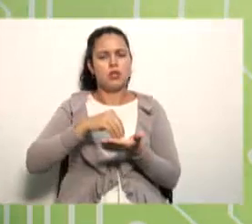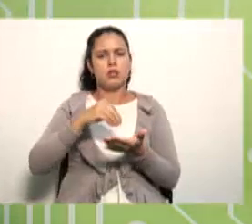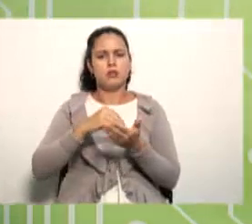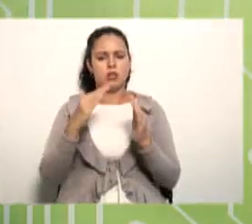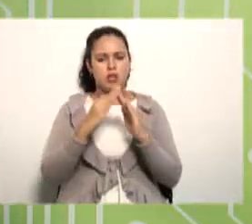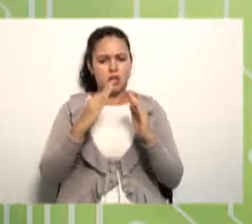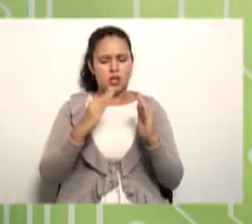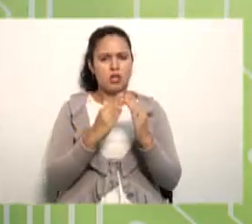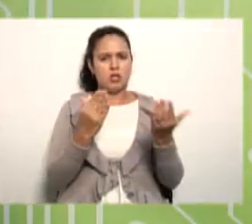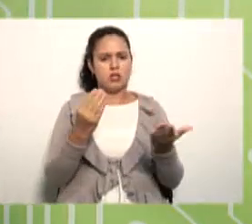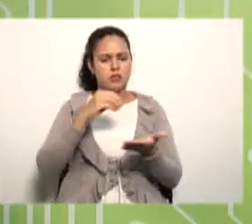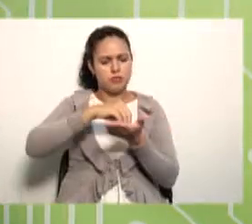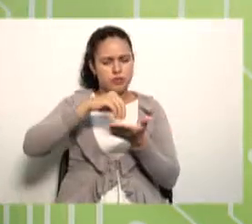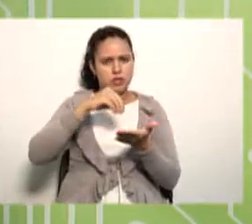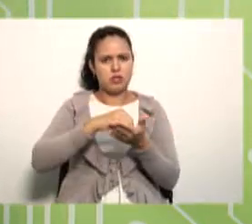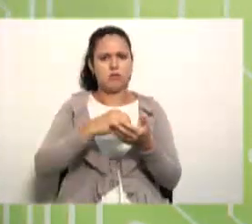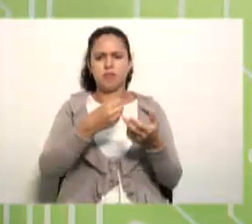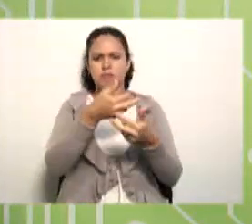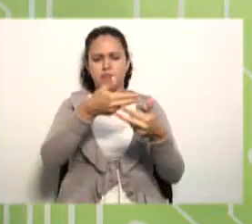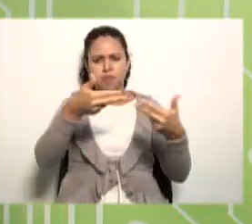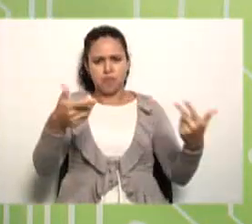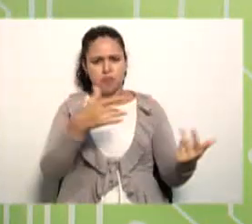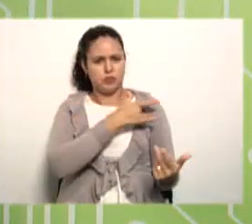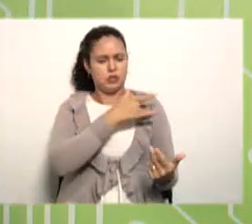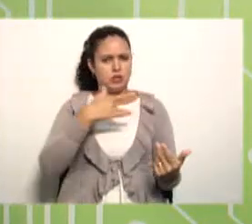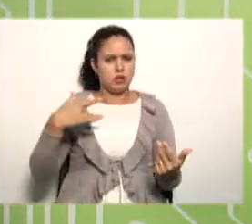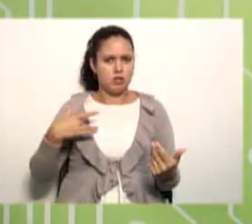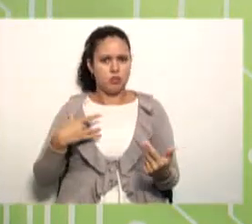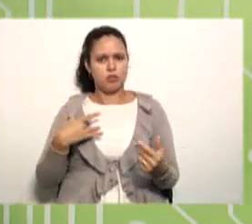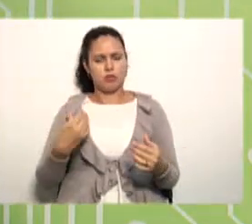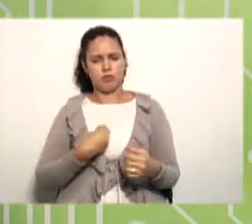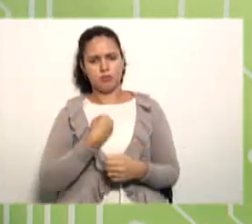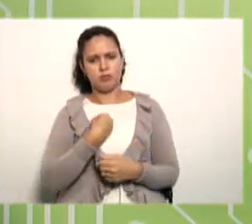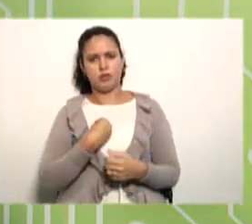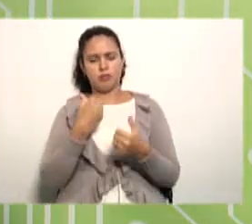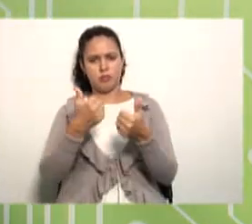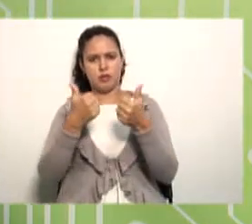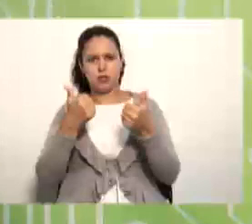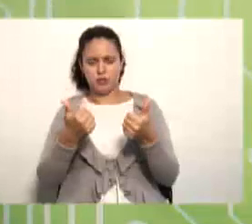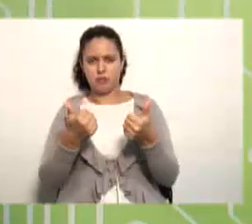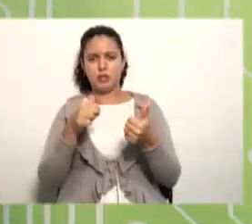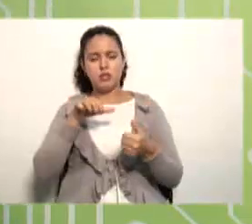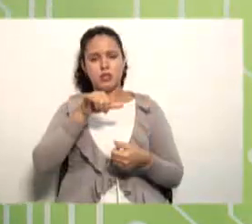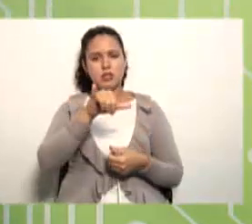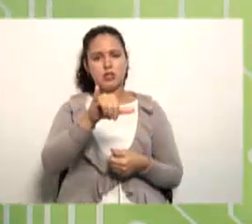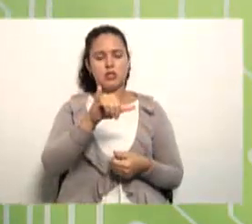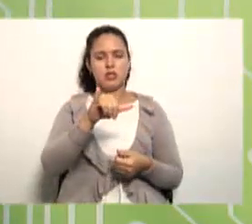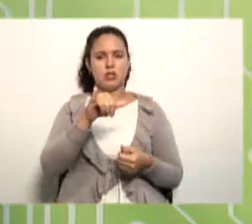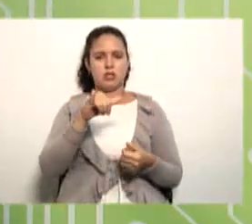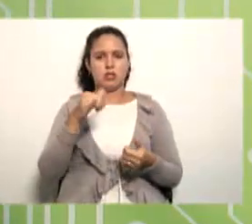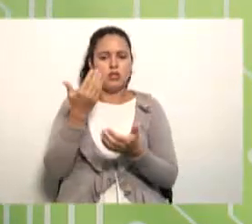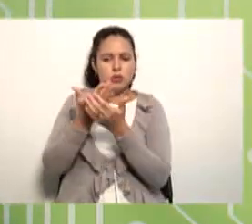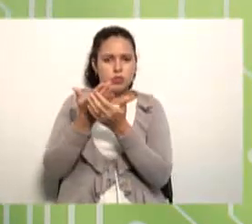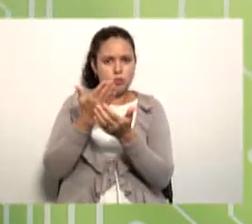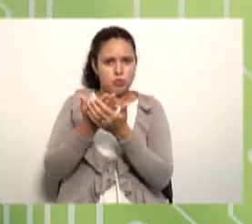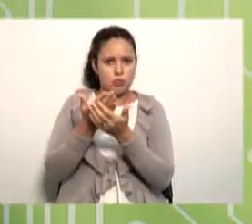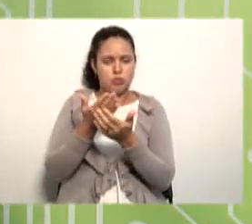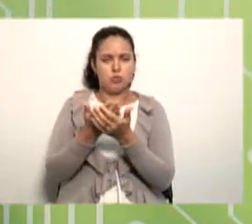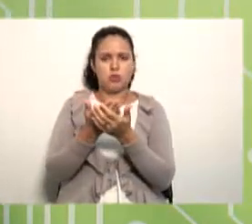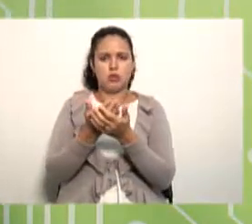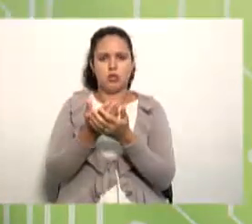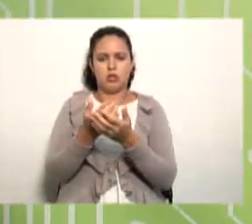faltam diversos tipos de bens e serviços para a qualidade de vida das pessoas. E a gente melhora a qualidade de vida administrando bem a